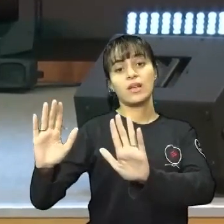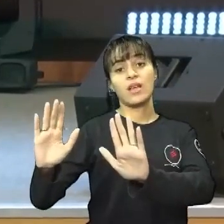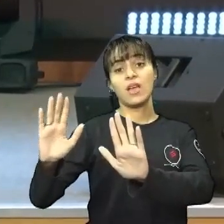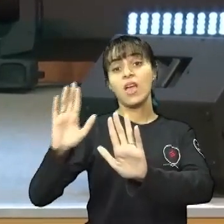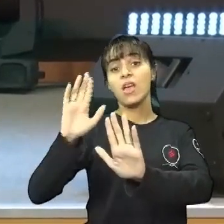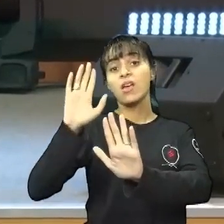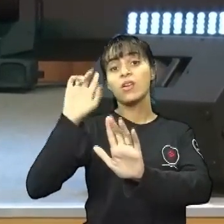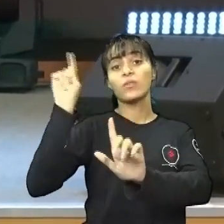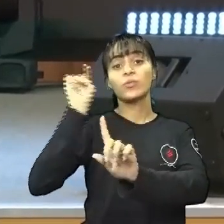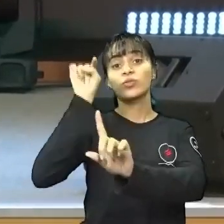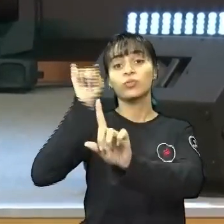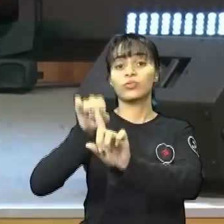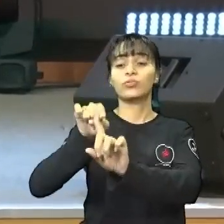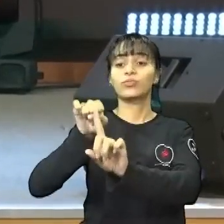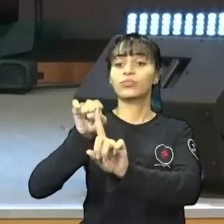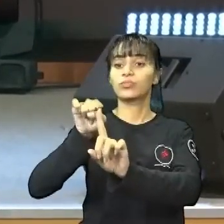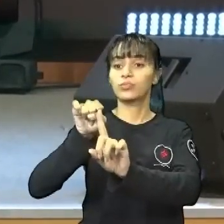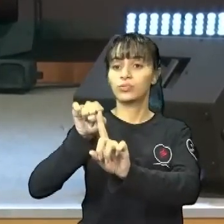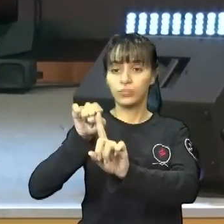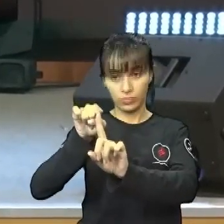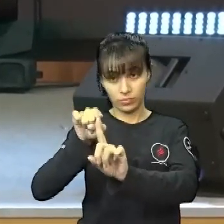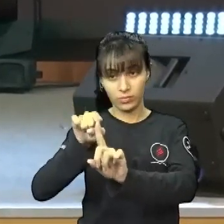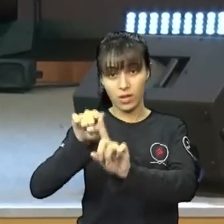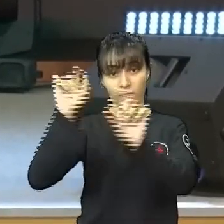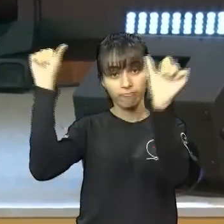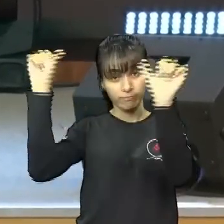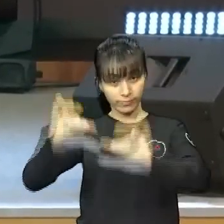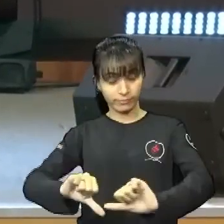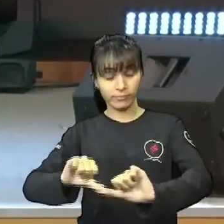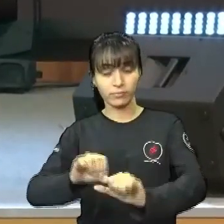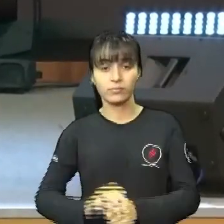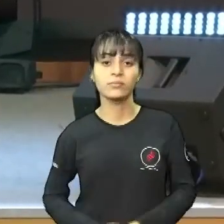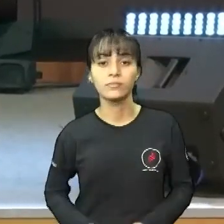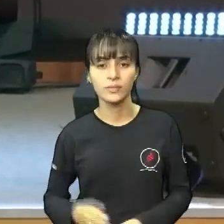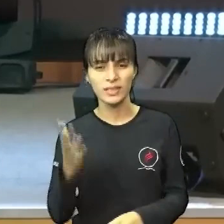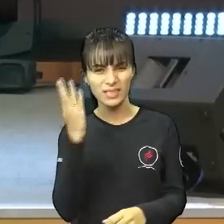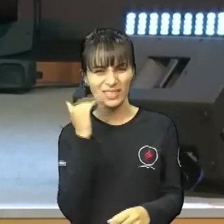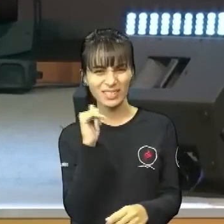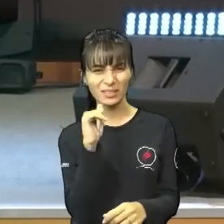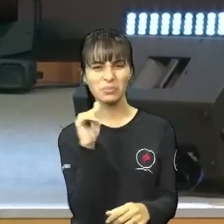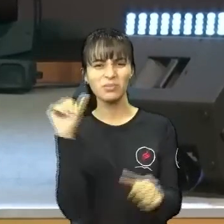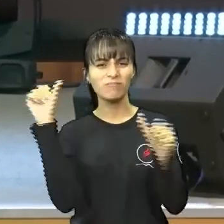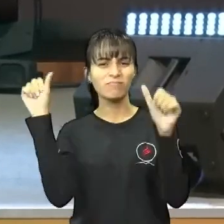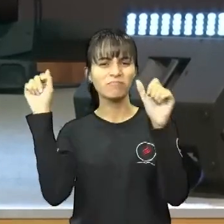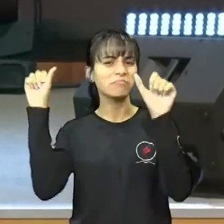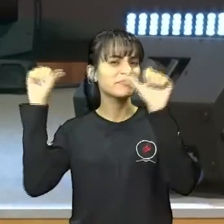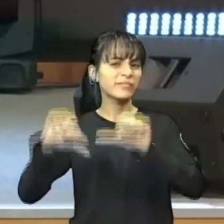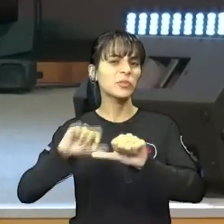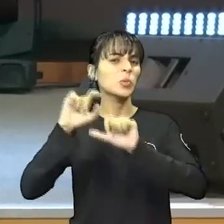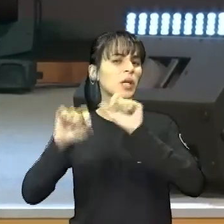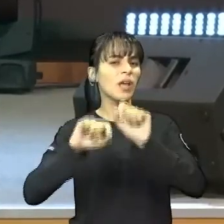dele conduz a perdição sabe o que é perdição aqui inferno